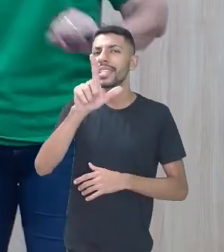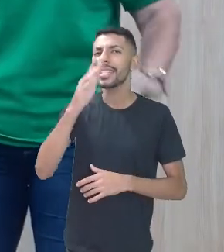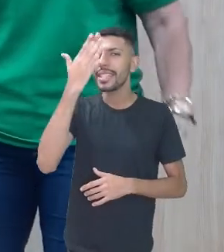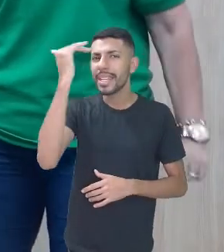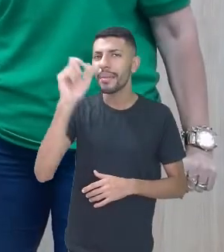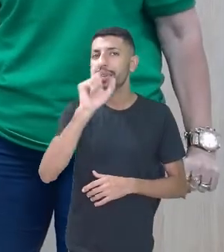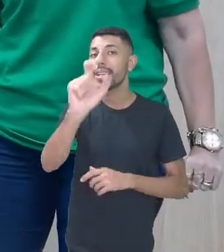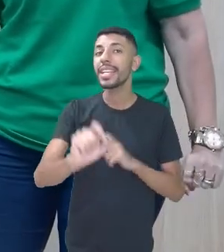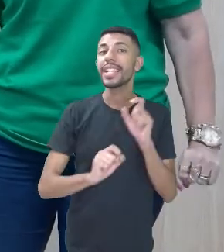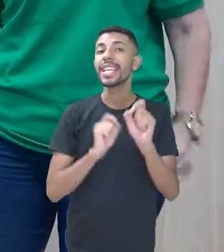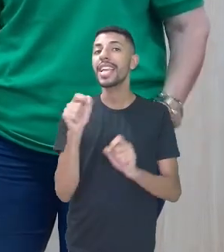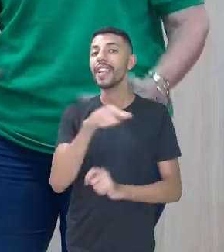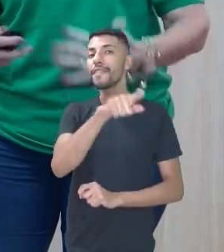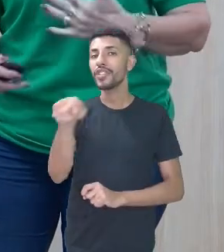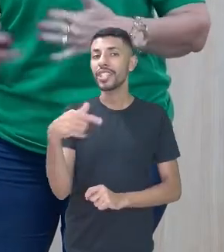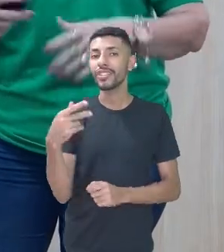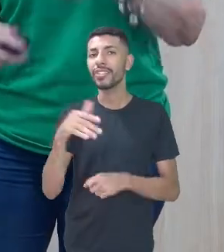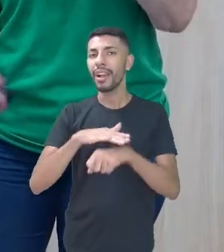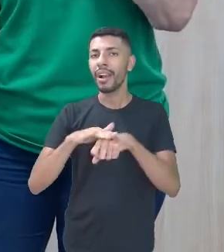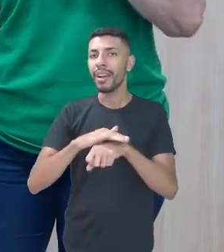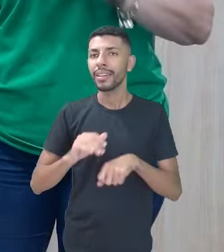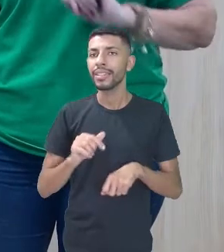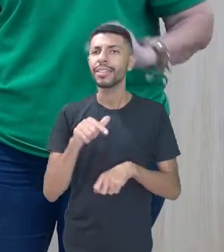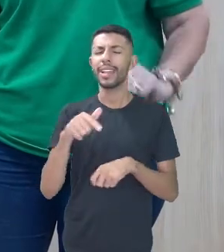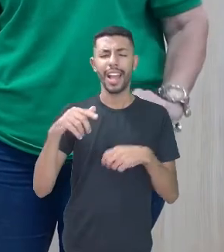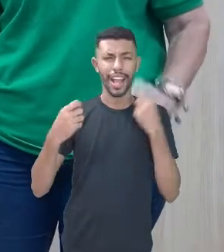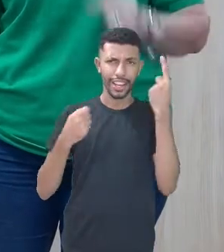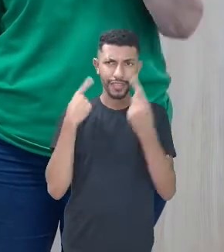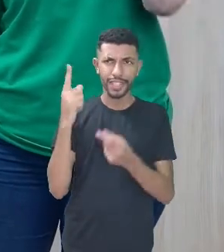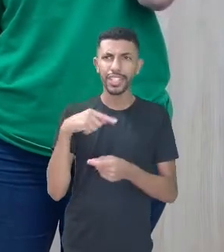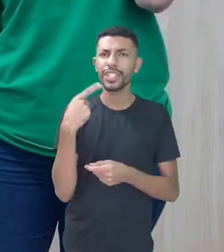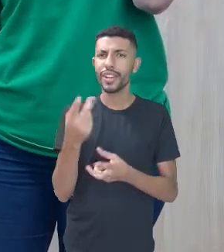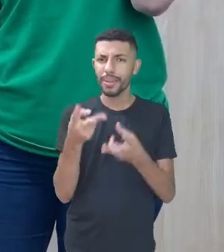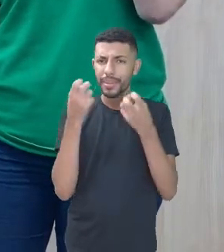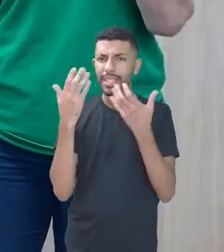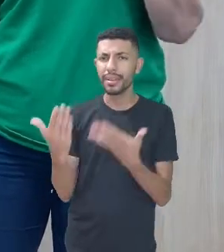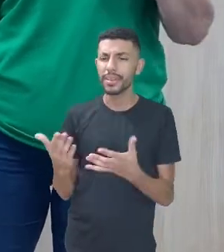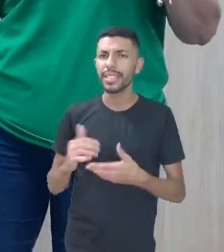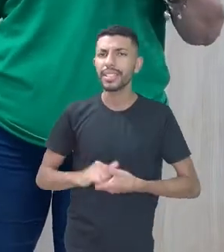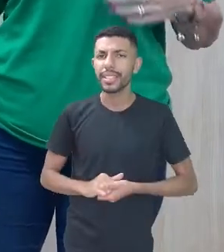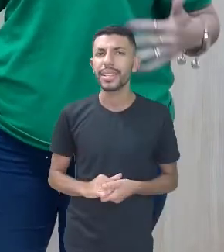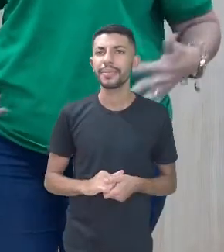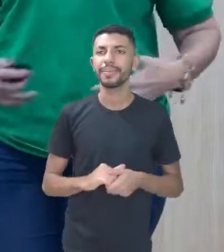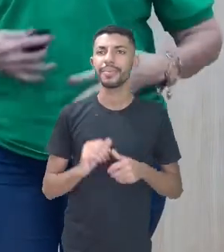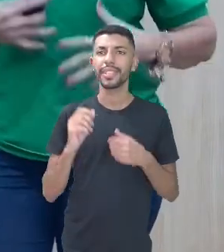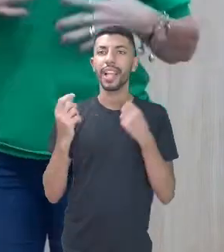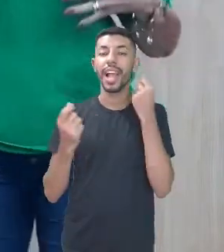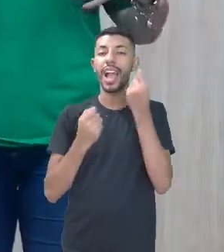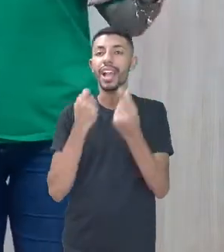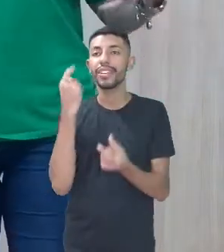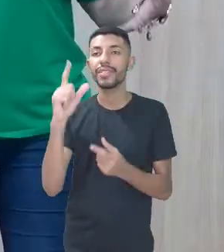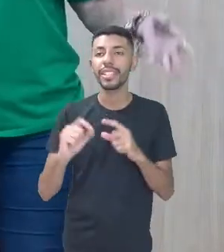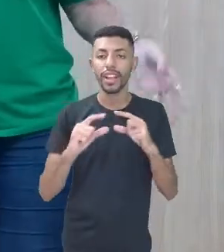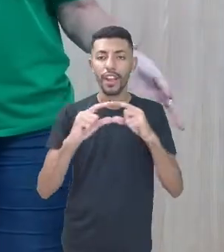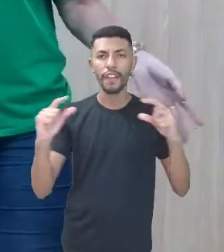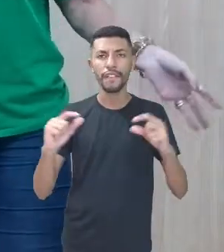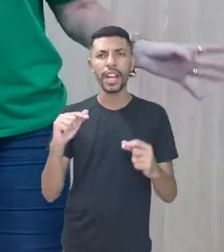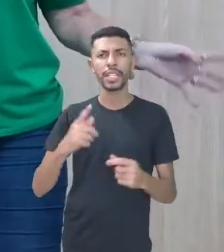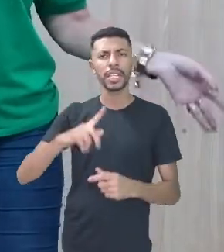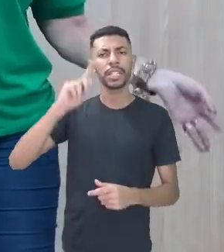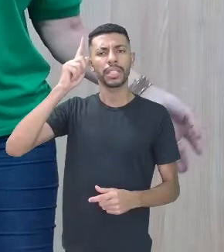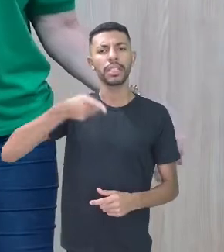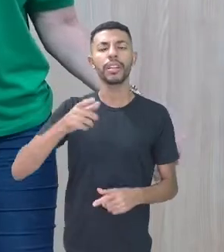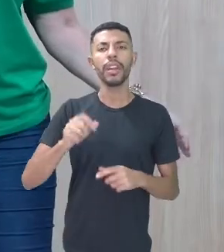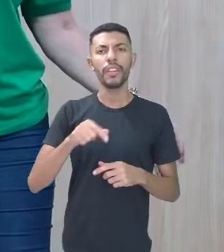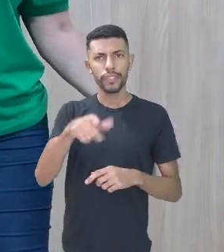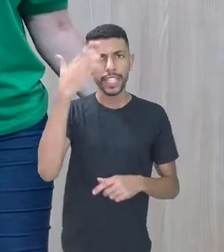com quem vocês estão falando? Às vezes, né, a gente escuta essa frase por aí. Às vezes é uma frase do quê? De muita autoridade. E aí, você